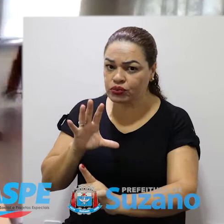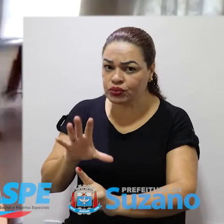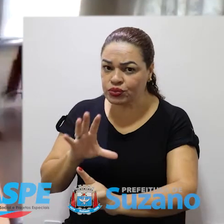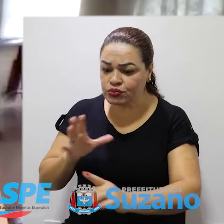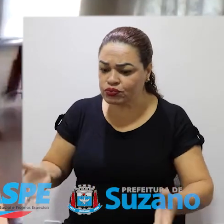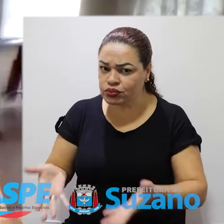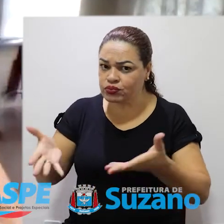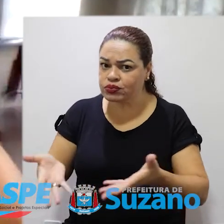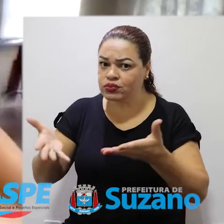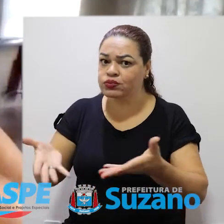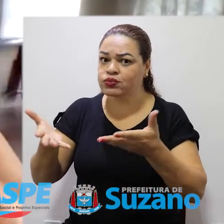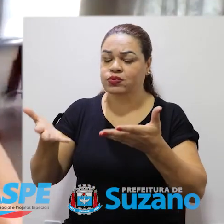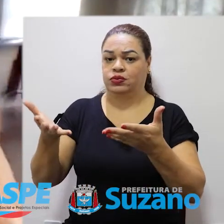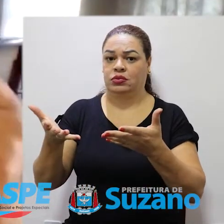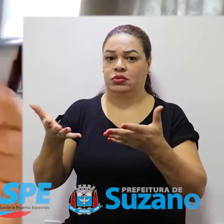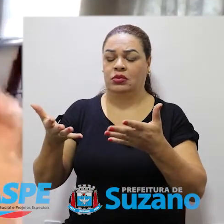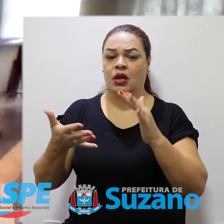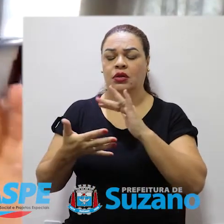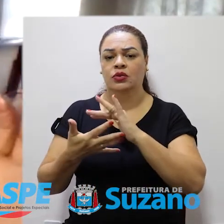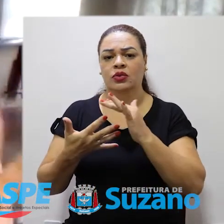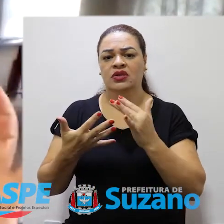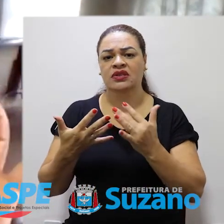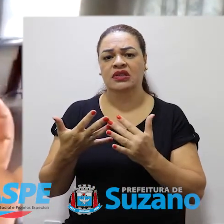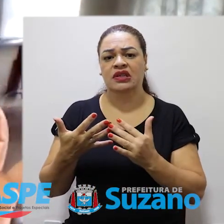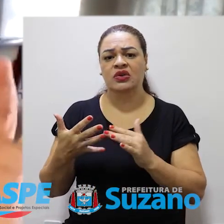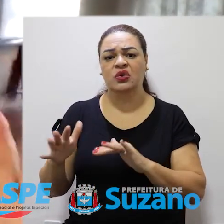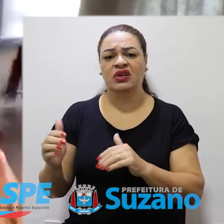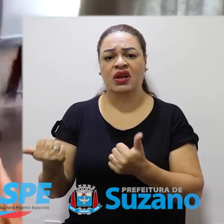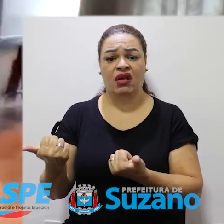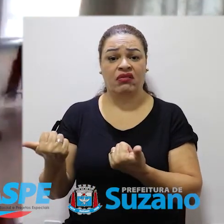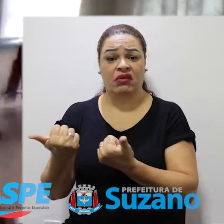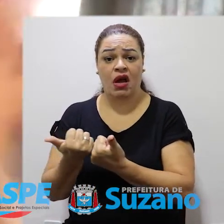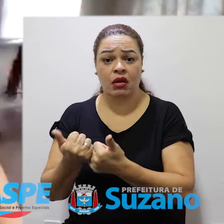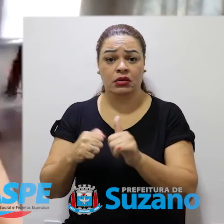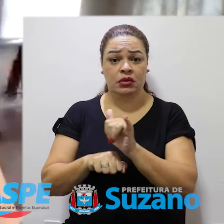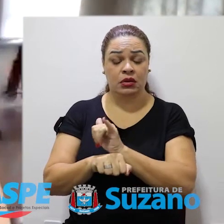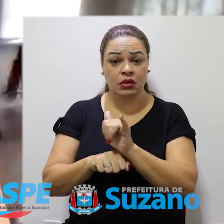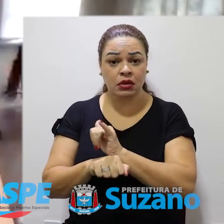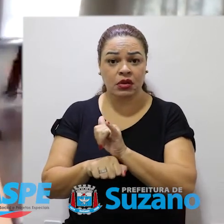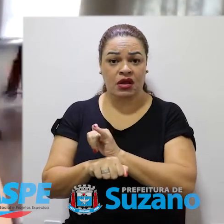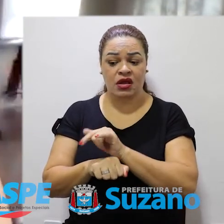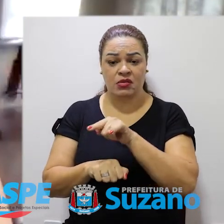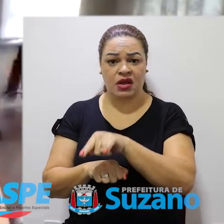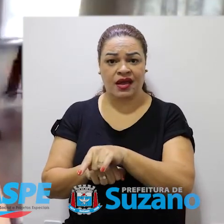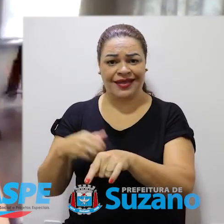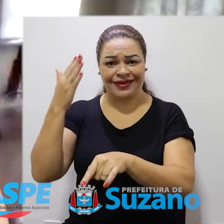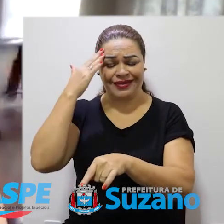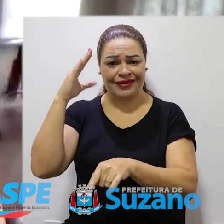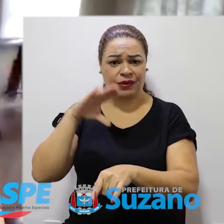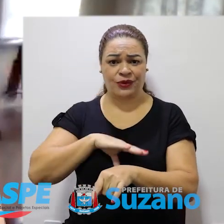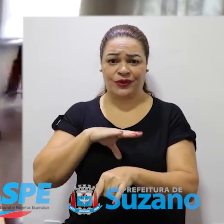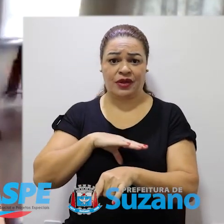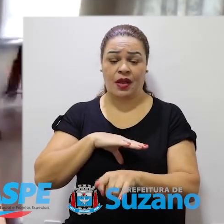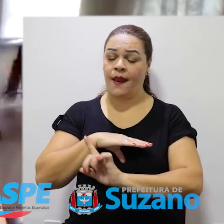coloca a língua de sinais, parece que a língua de sinais ela só vai dar um paliativo, ela vai ser uma ferramenta para a pessoa entender o português. E ela não